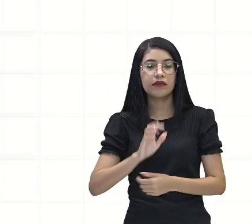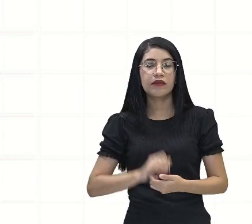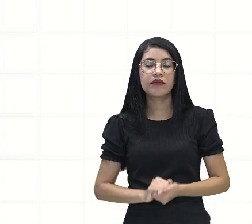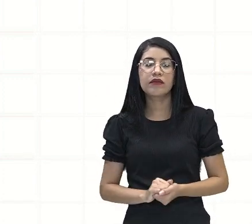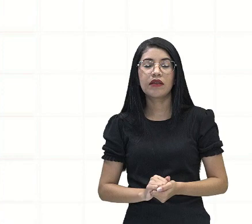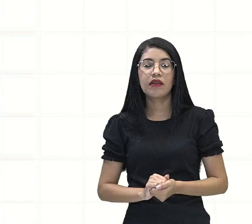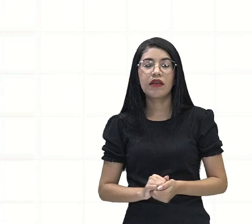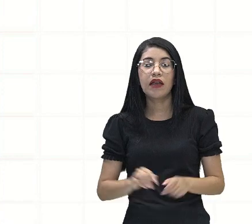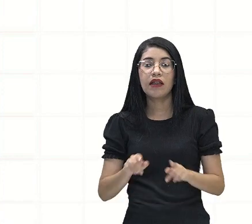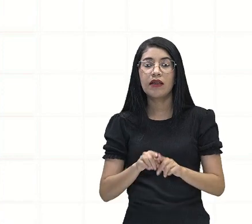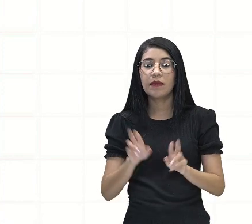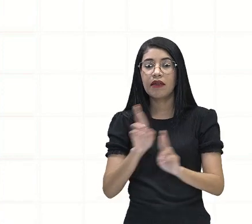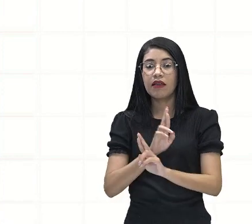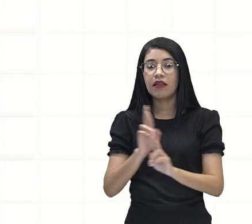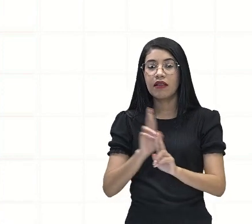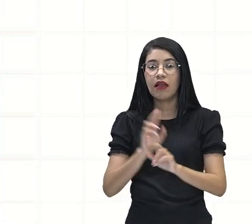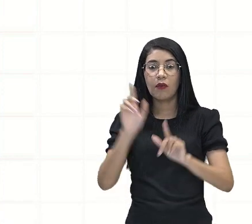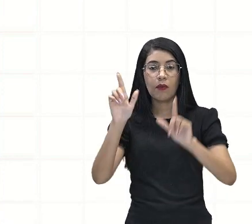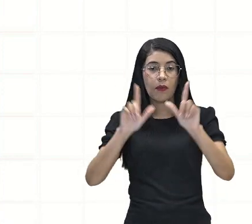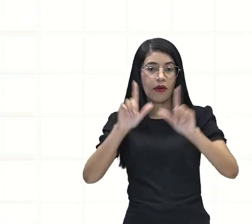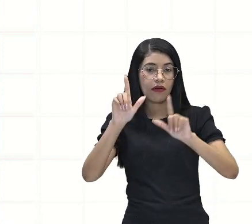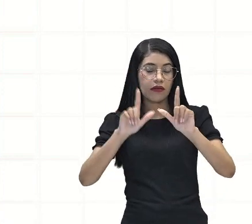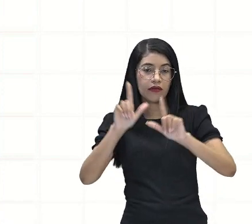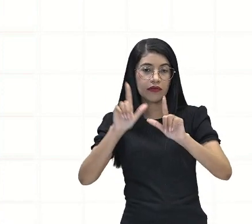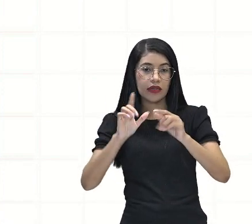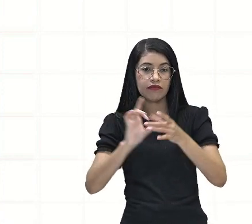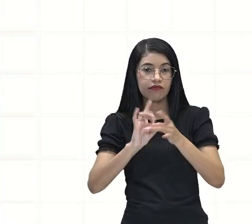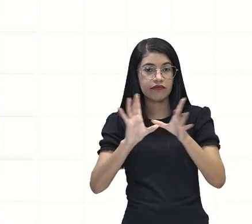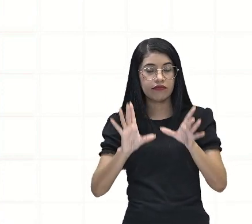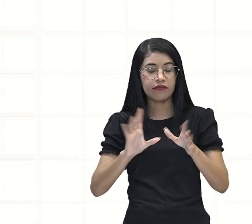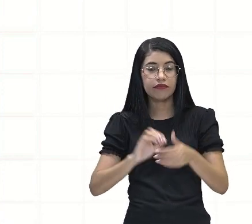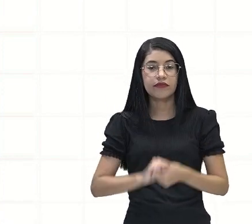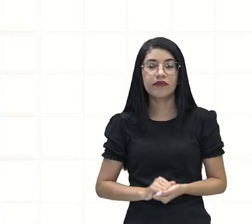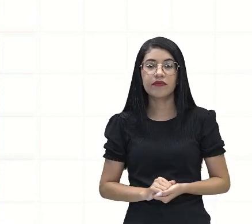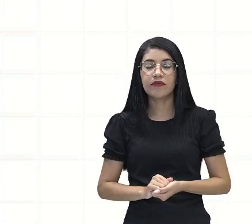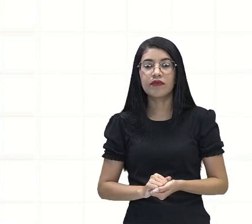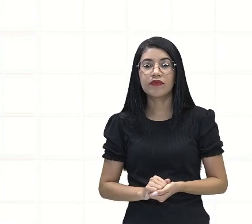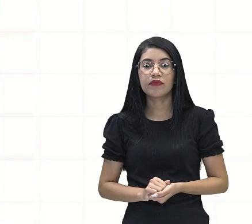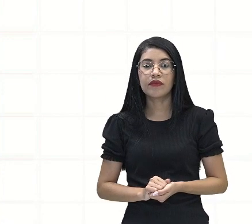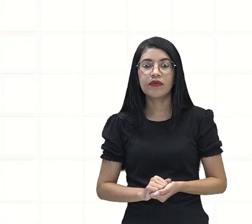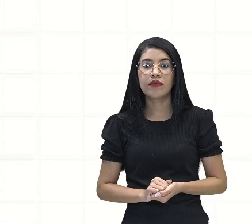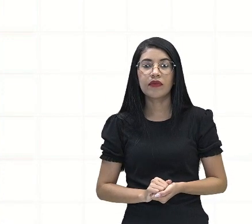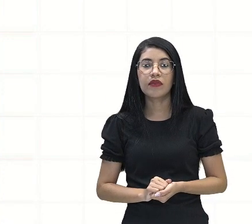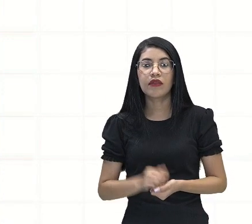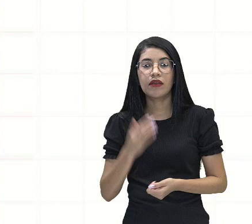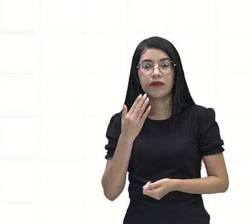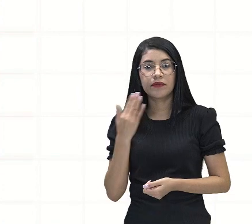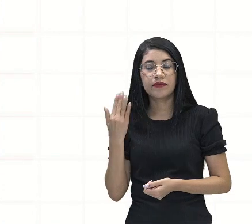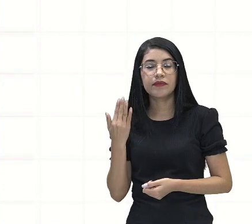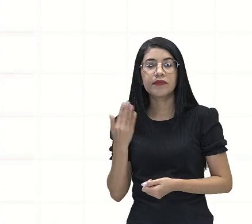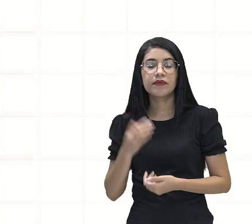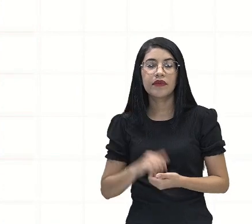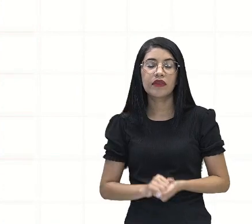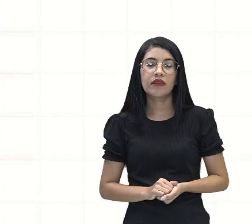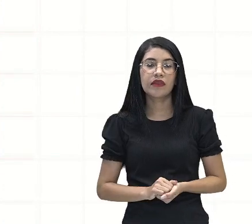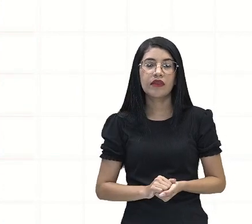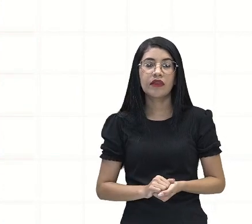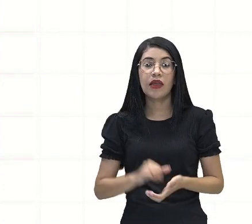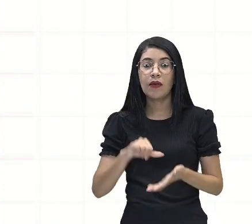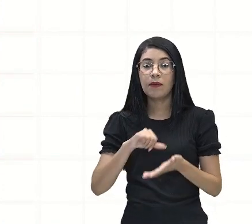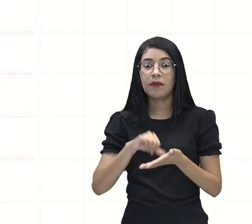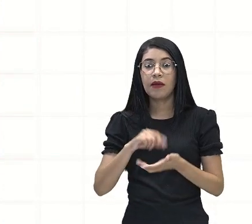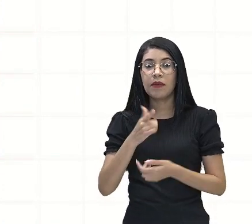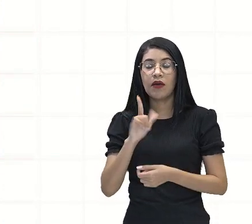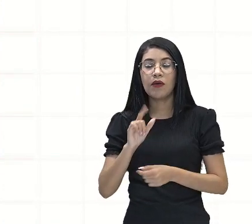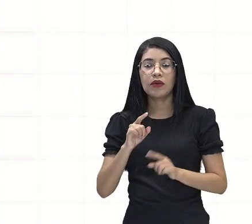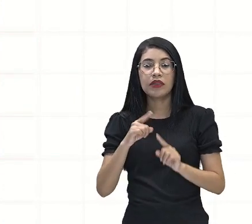relacionadas à TV aberta e o próximo mapa que nós temos aí é o mapa eh da rede de